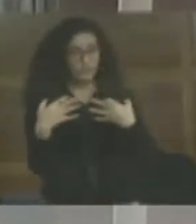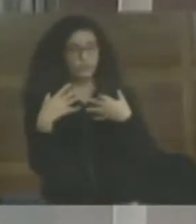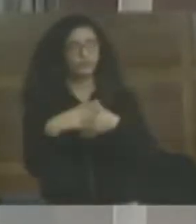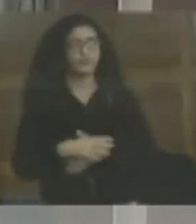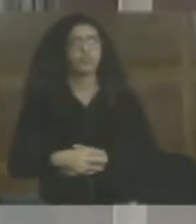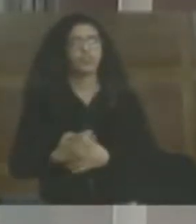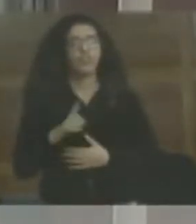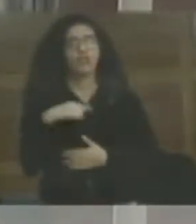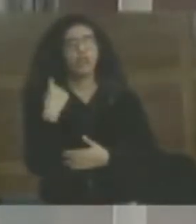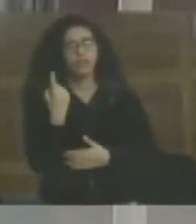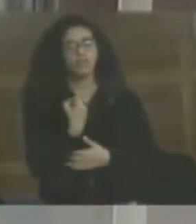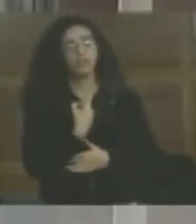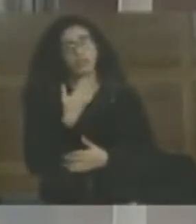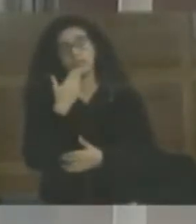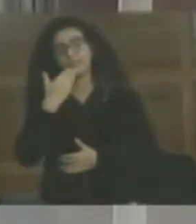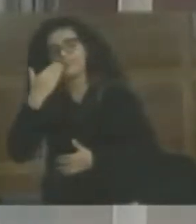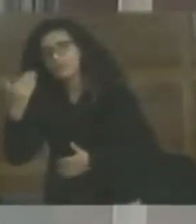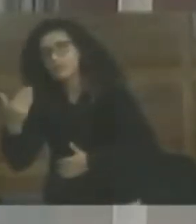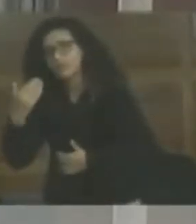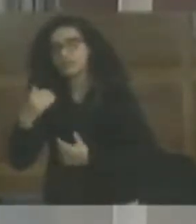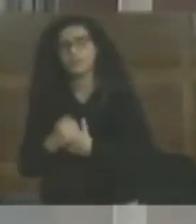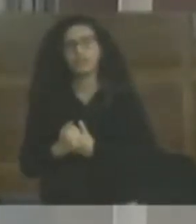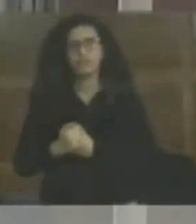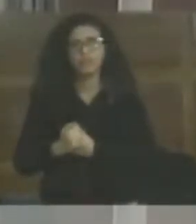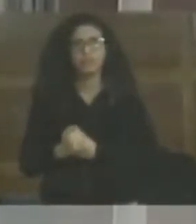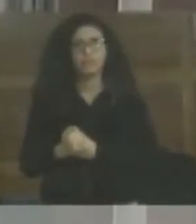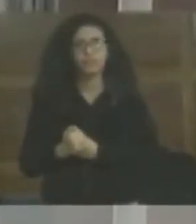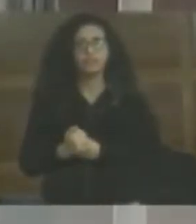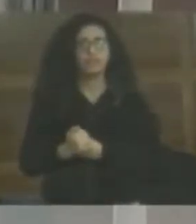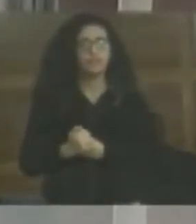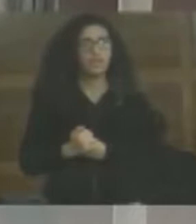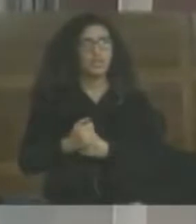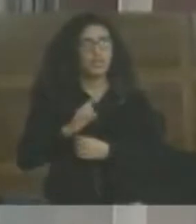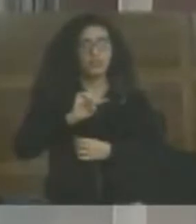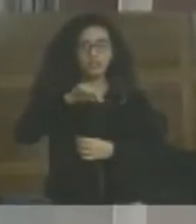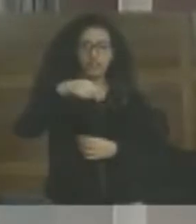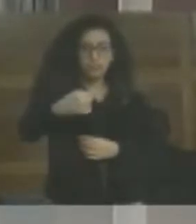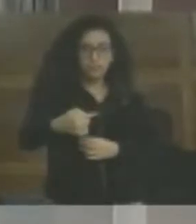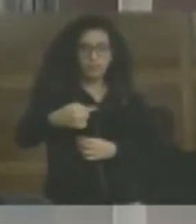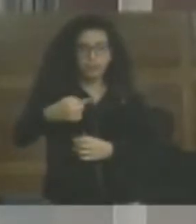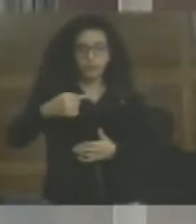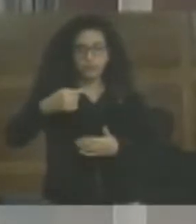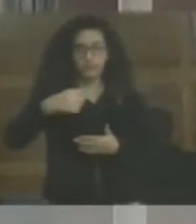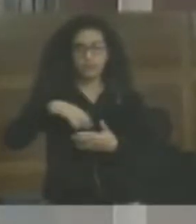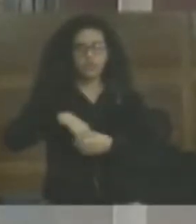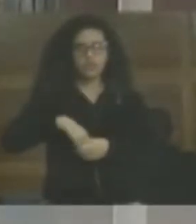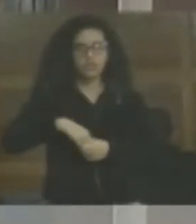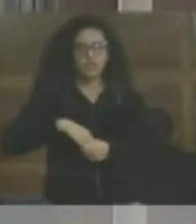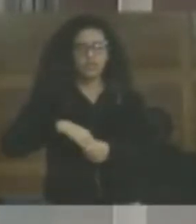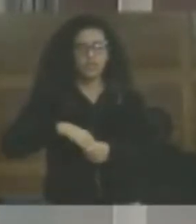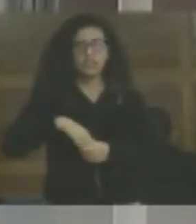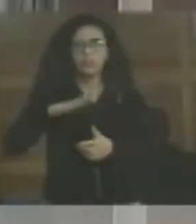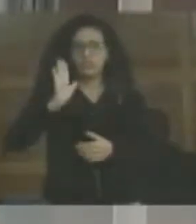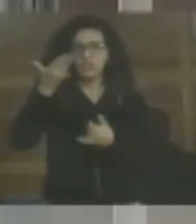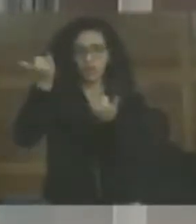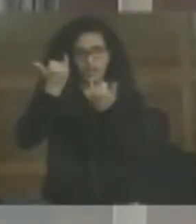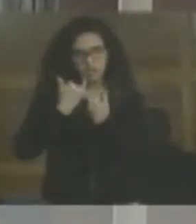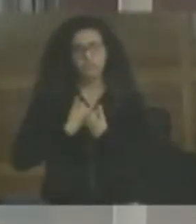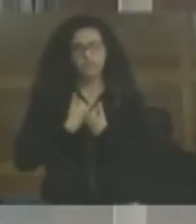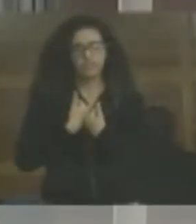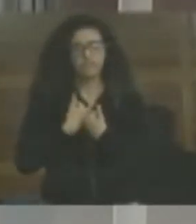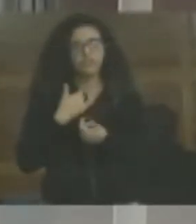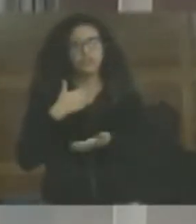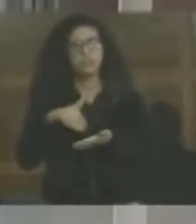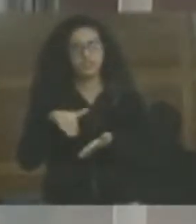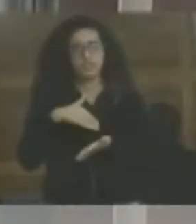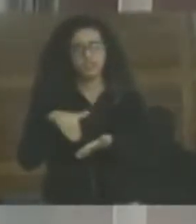a gente coloca a indicação, ela tem que ir para o sistema, do sistema ela sobe para cá, para depois ser lida. Então, eu já recebi aqui informações da